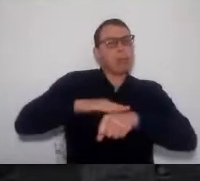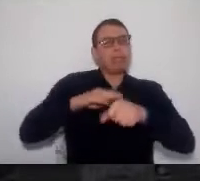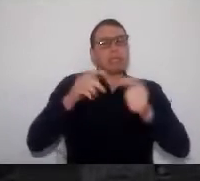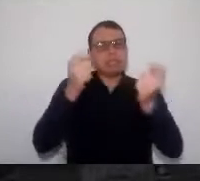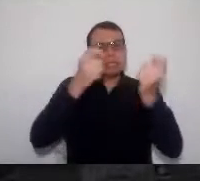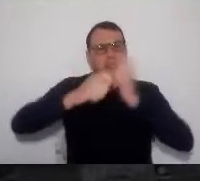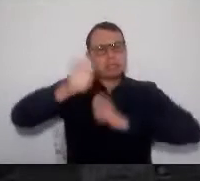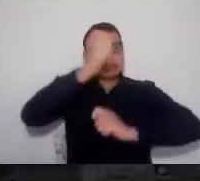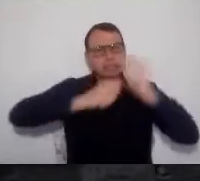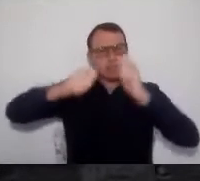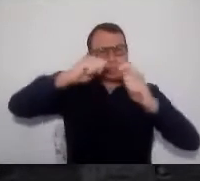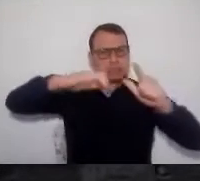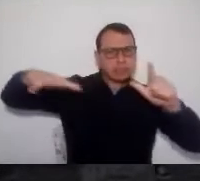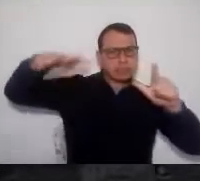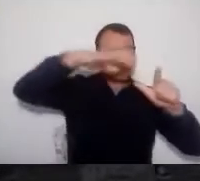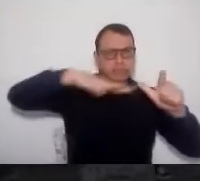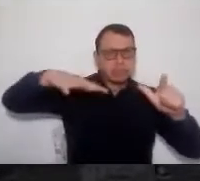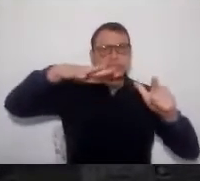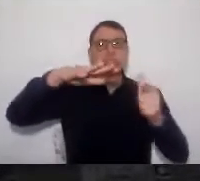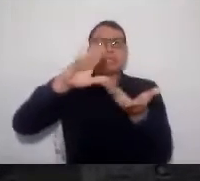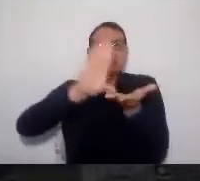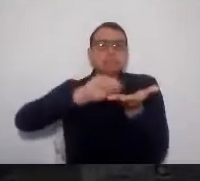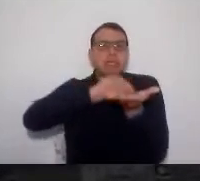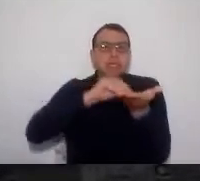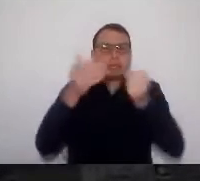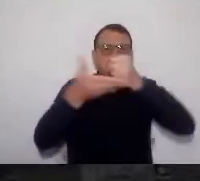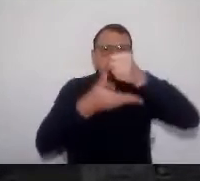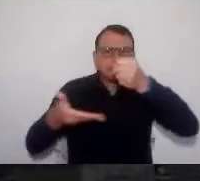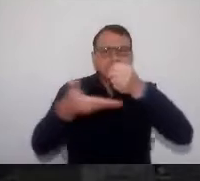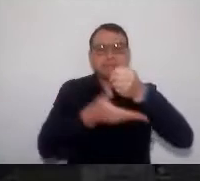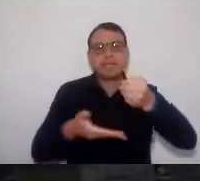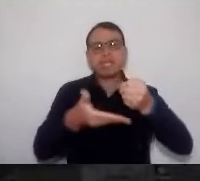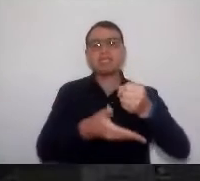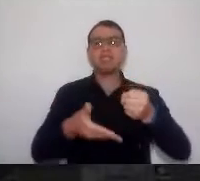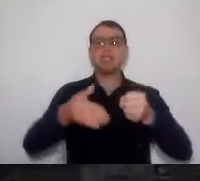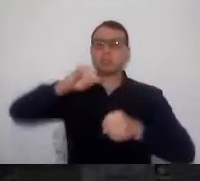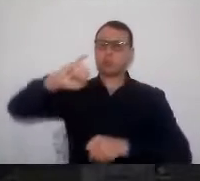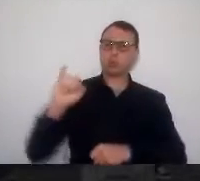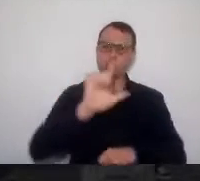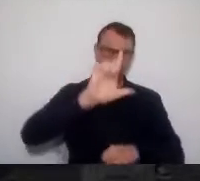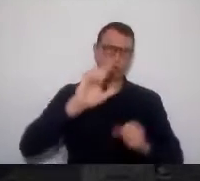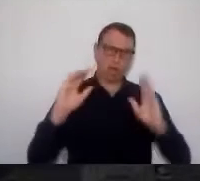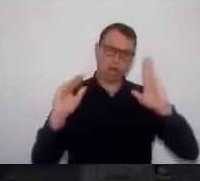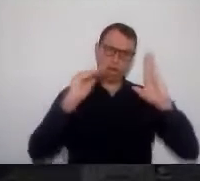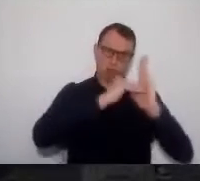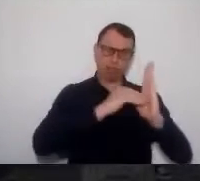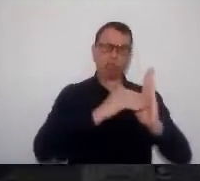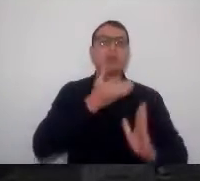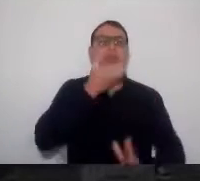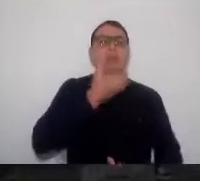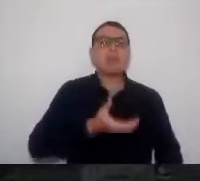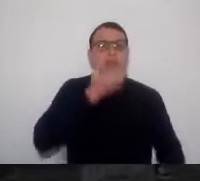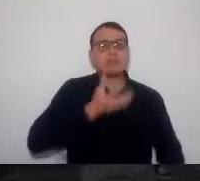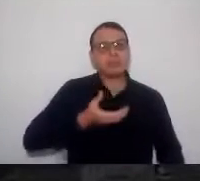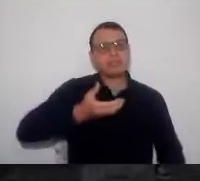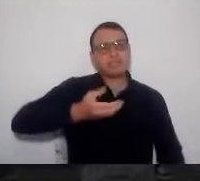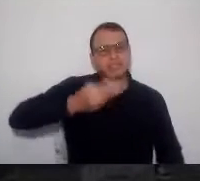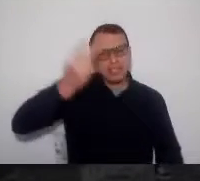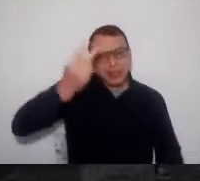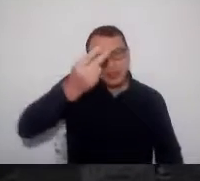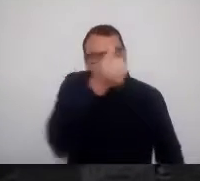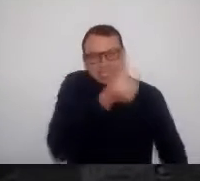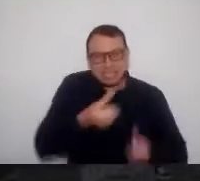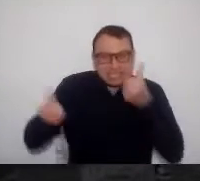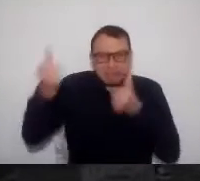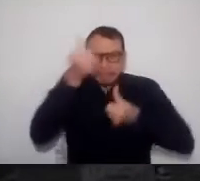datas bases se concentram agora de julho, né, entre julho e dezembro, no segundo semestre. Não é diferente aqui